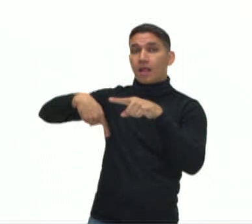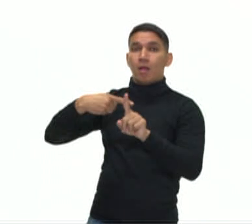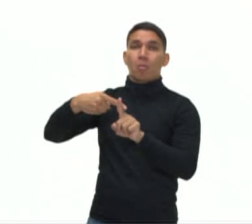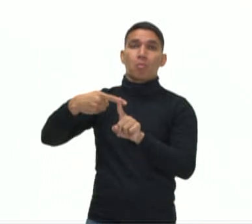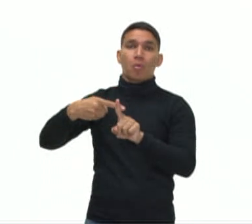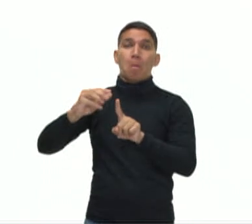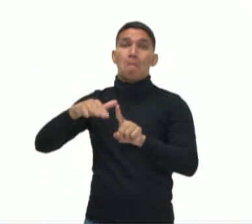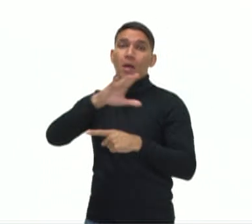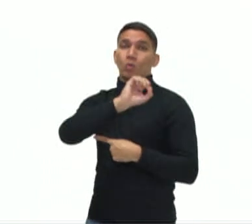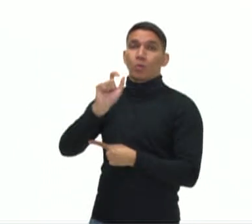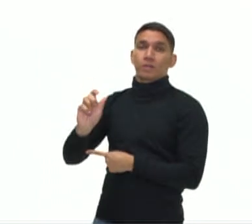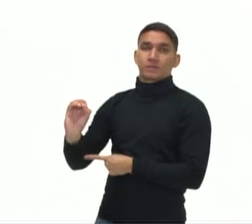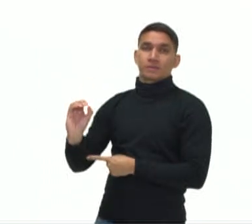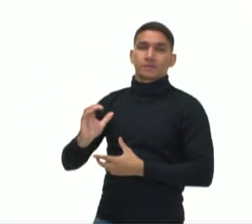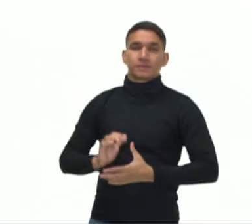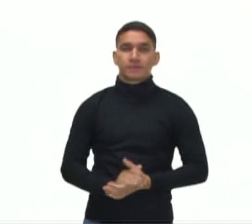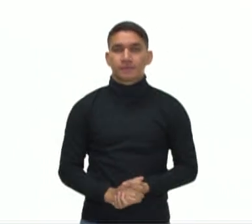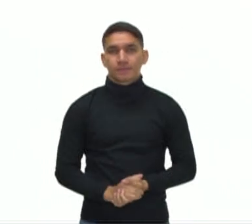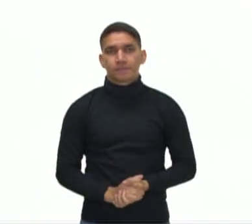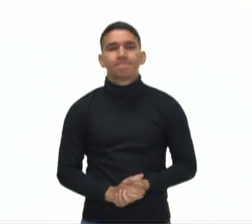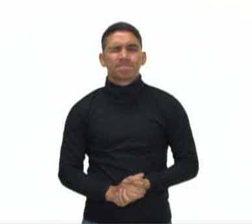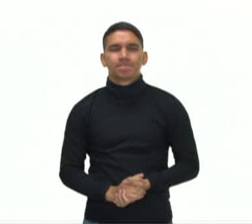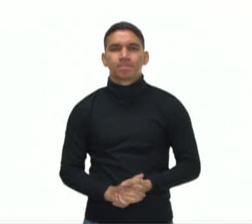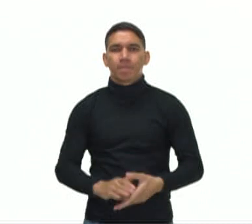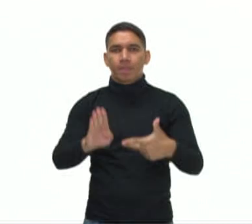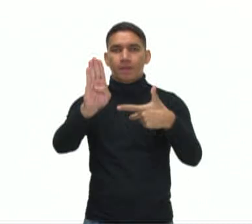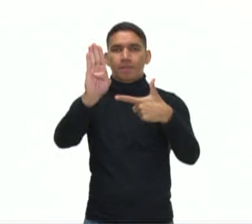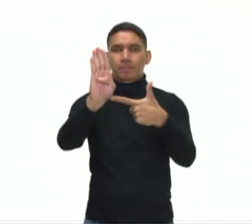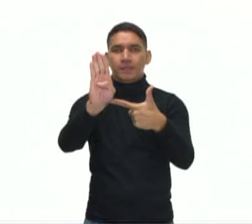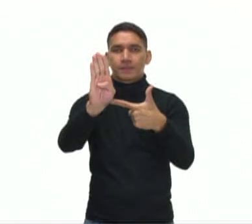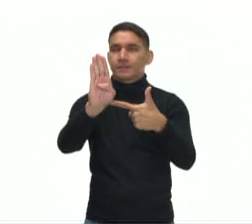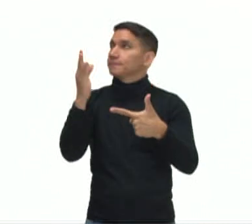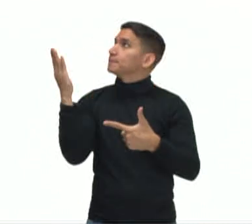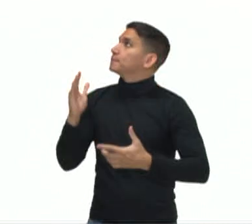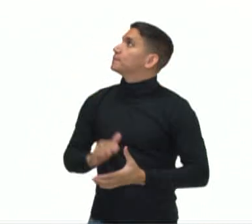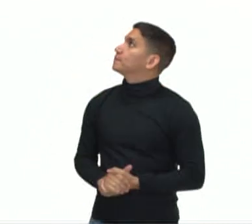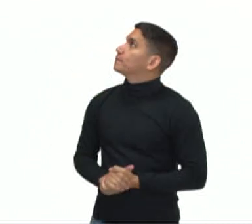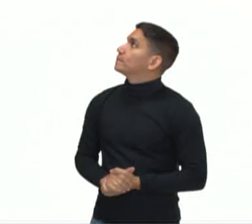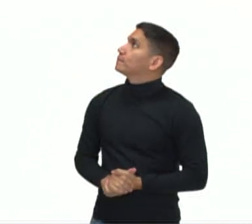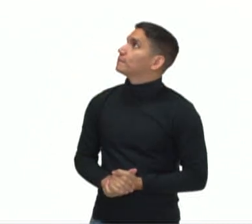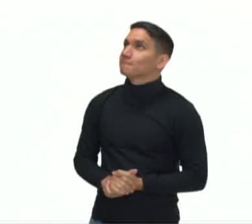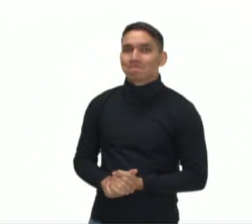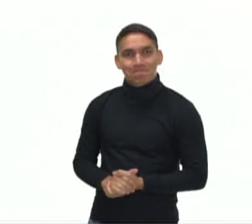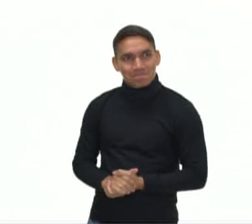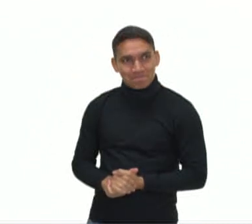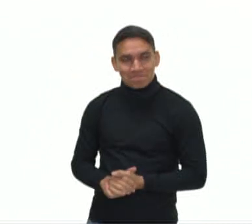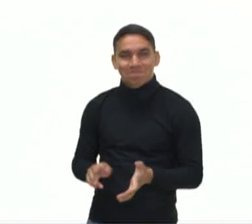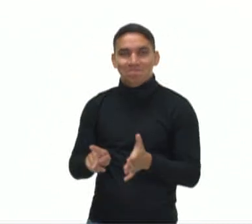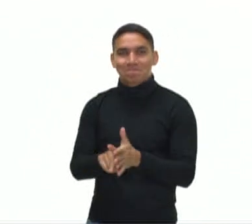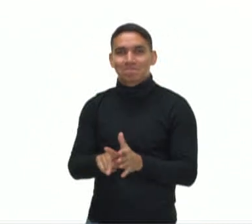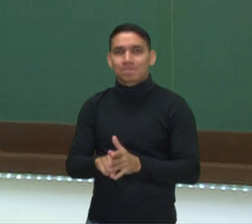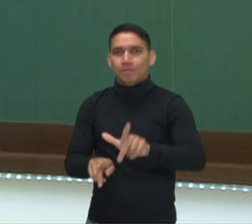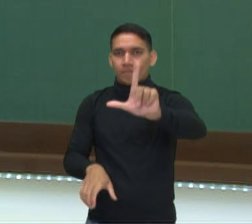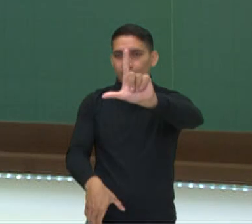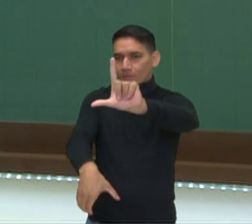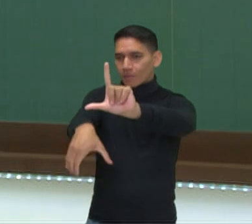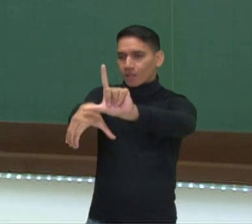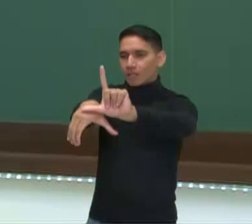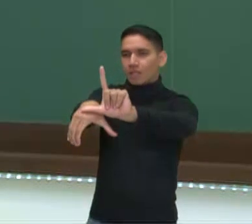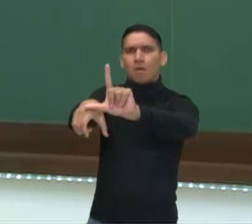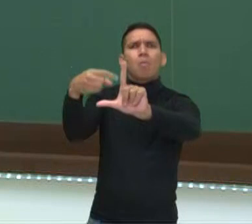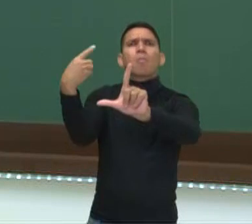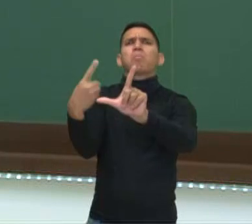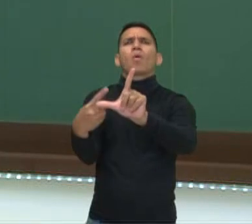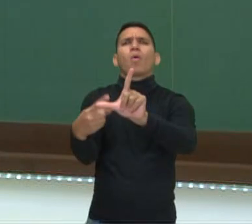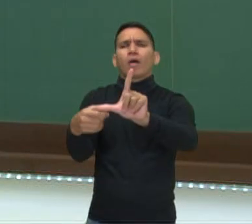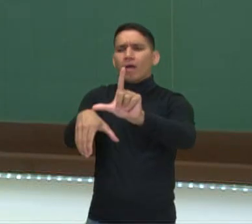do que zero. Questão B. Concavidade da parábola voltada para baixo. Por quê? Porque o meu A era